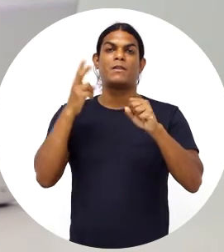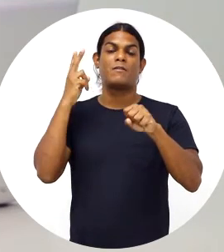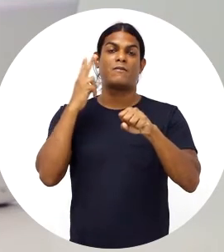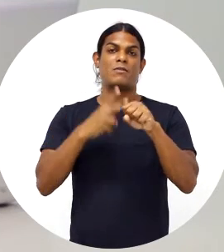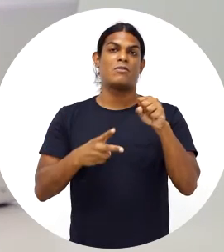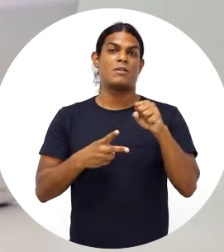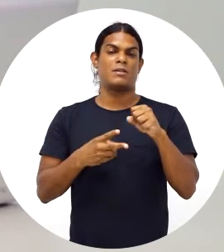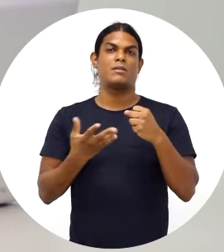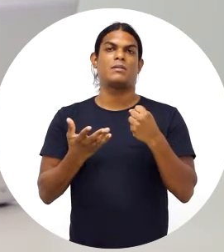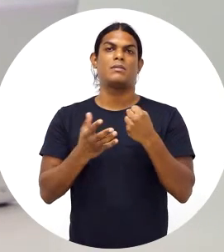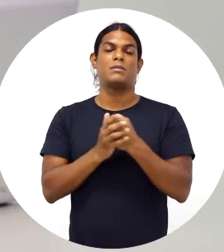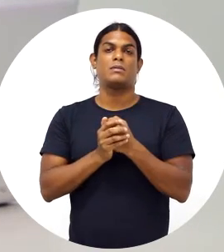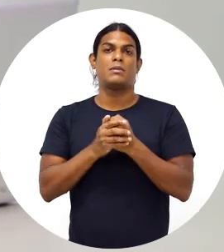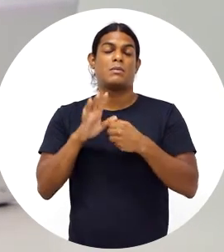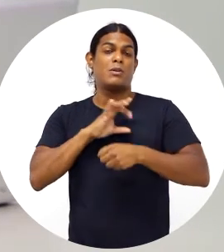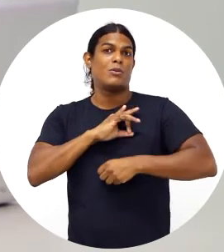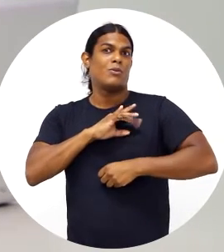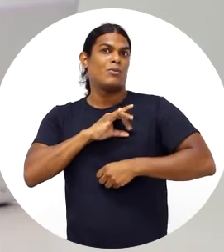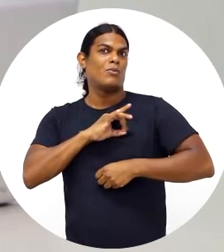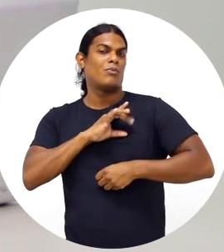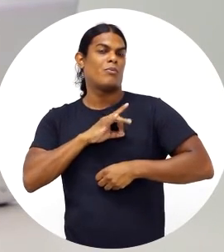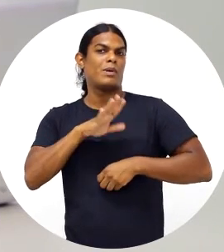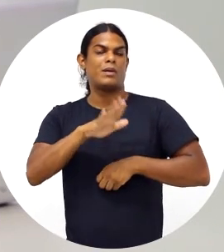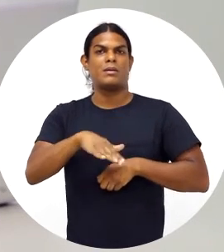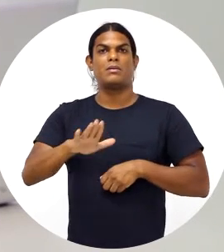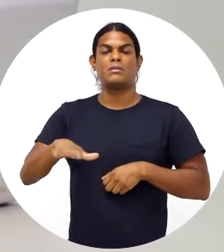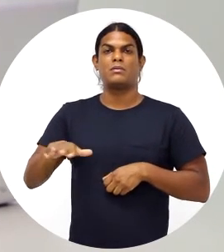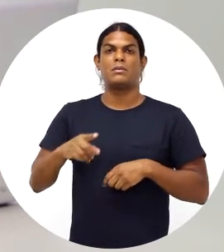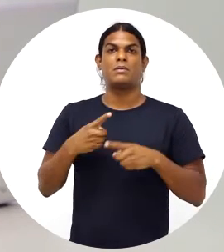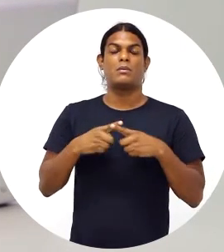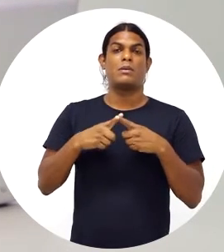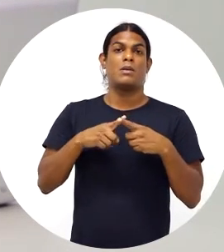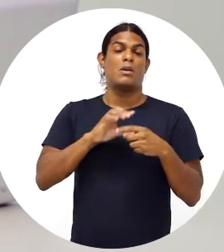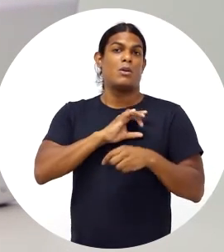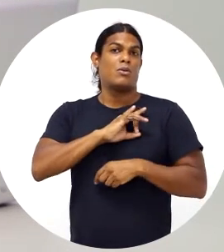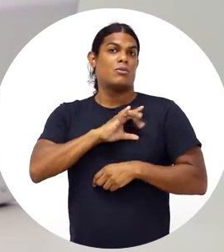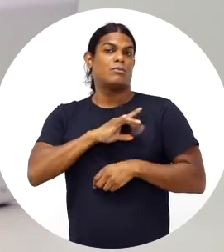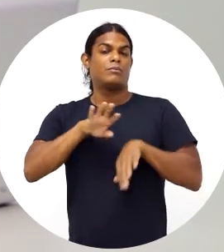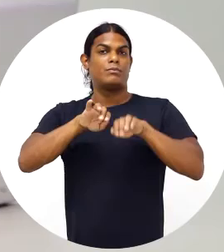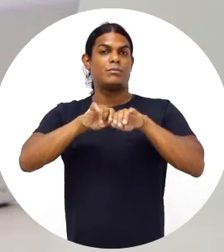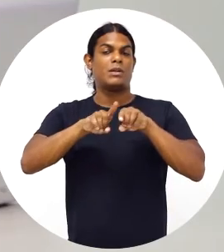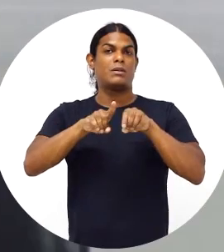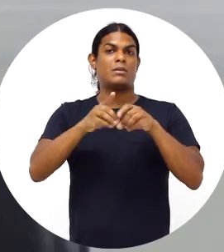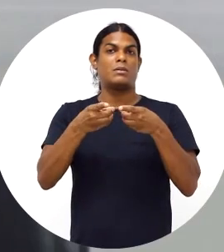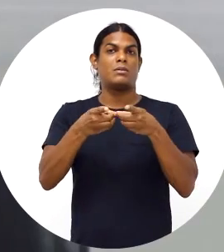do medo infantil, o medo de crescer, o medo da separação dos pais.